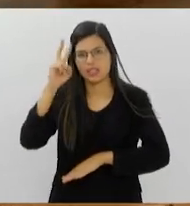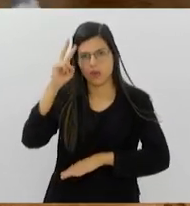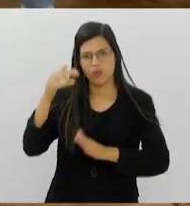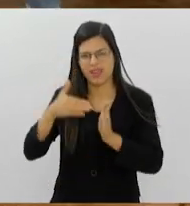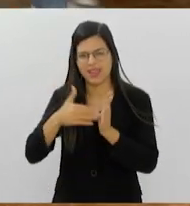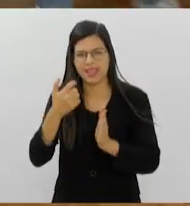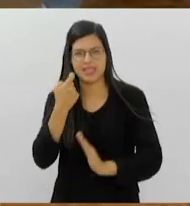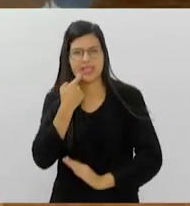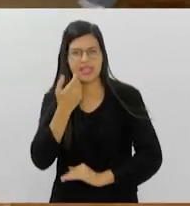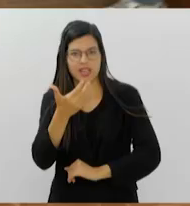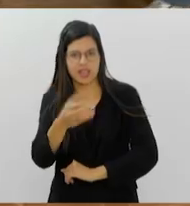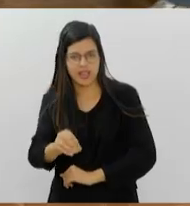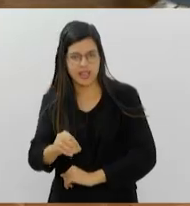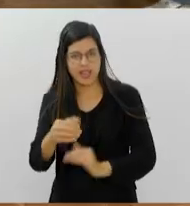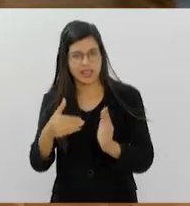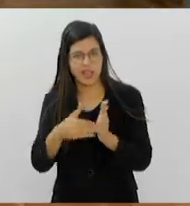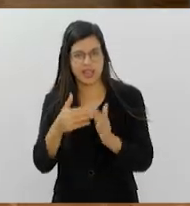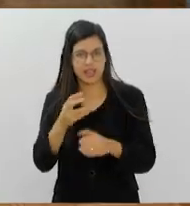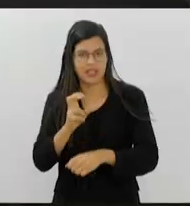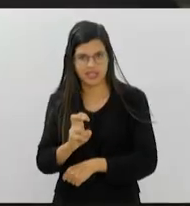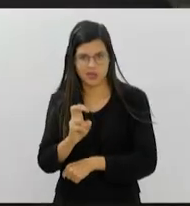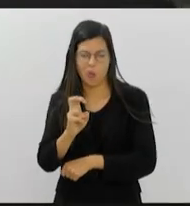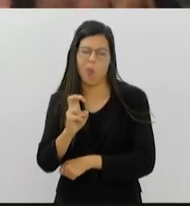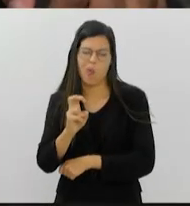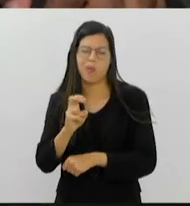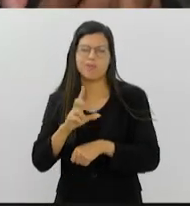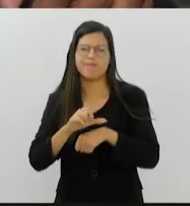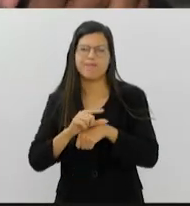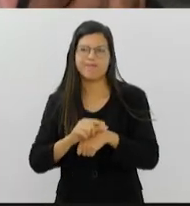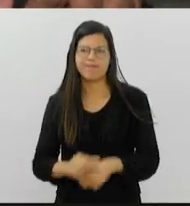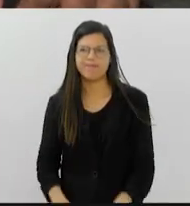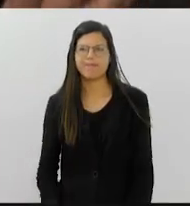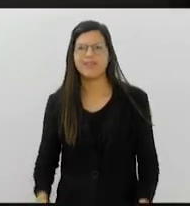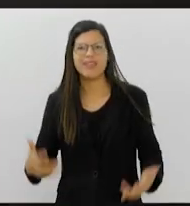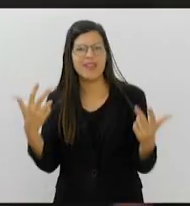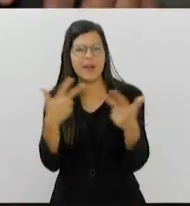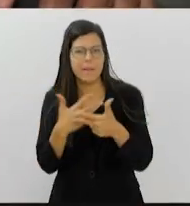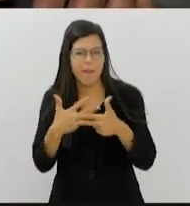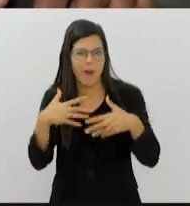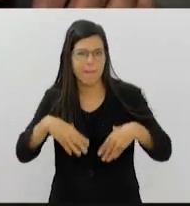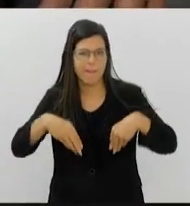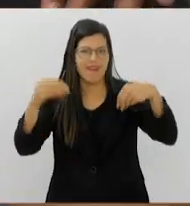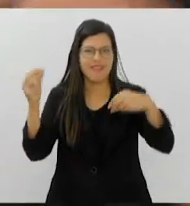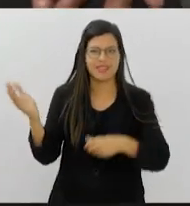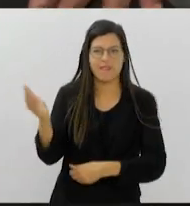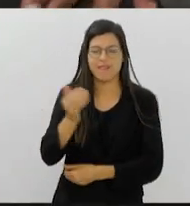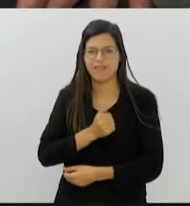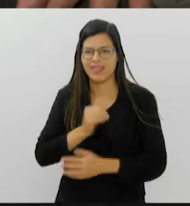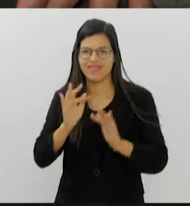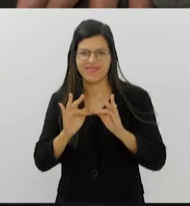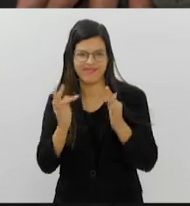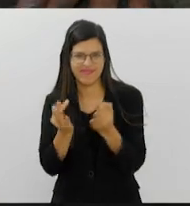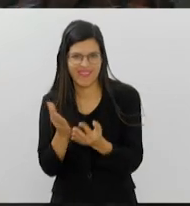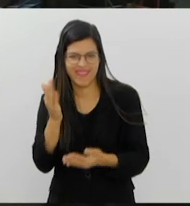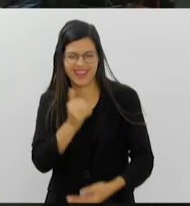sexta, das 10 às 17 horas. Hip Hop no Palácio! Brota! Vem, família,